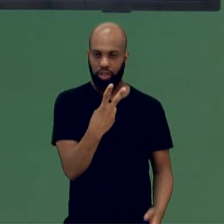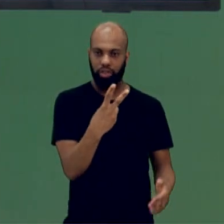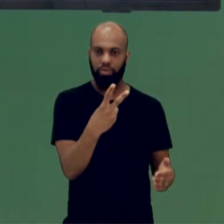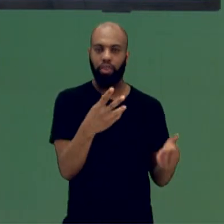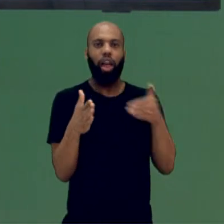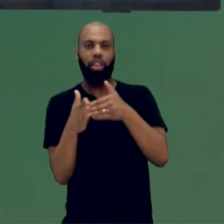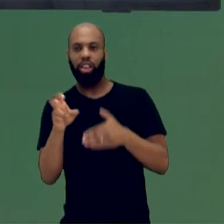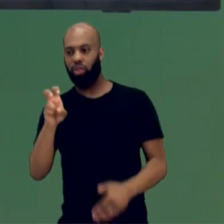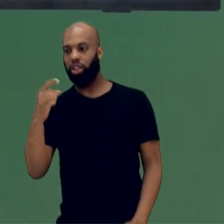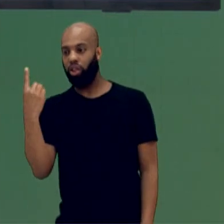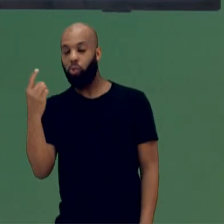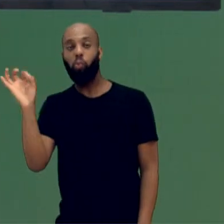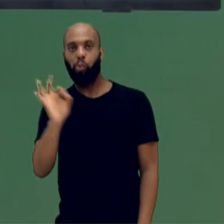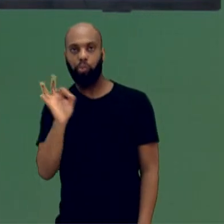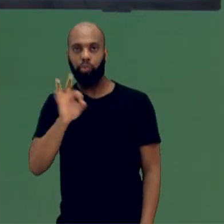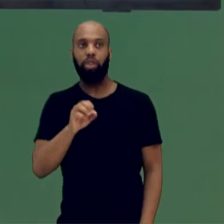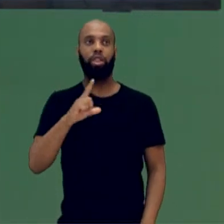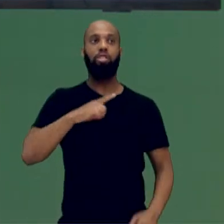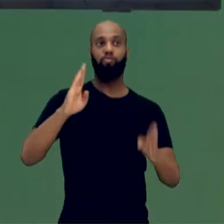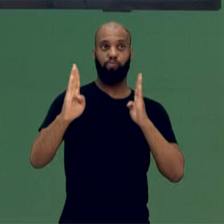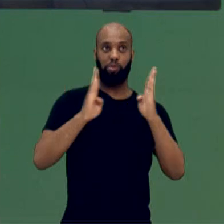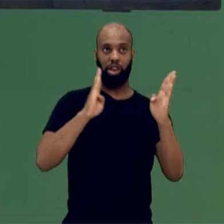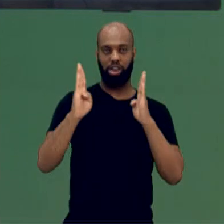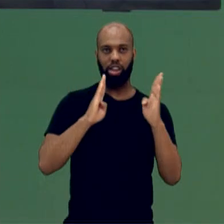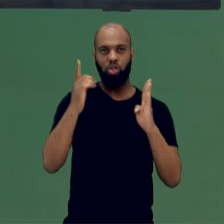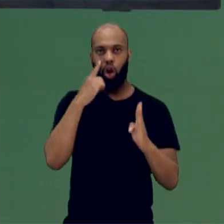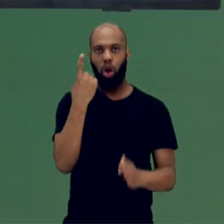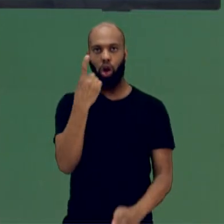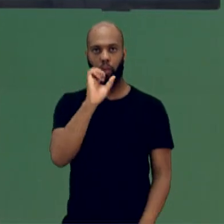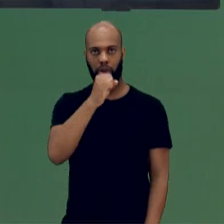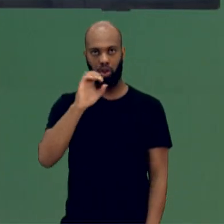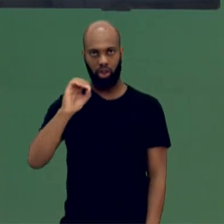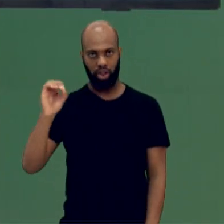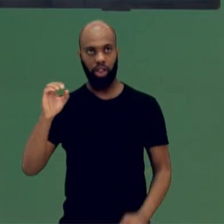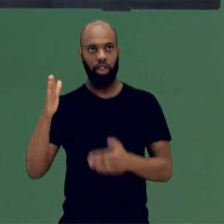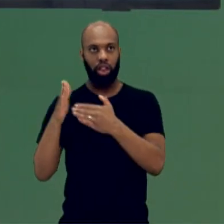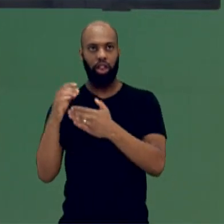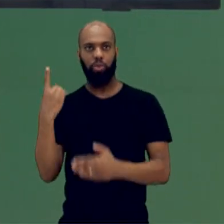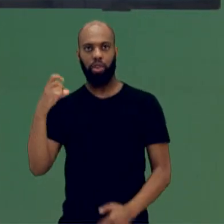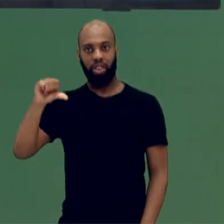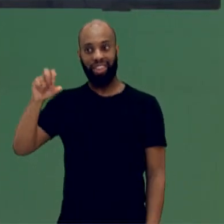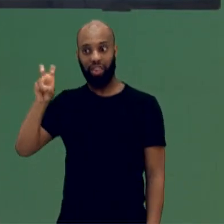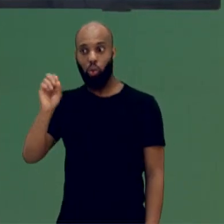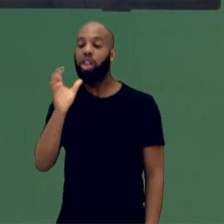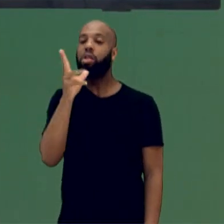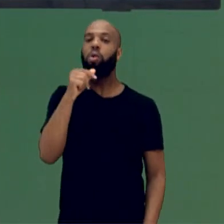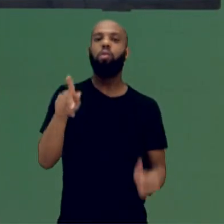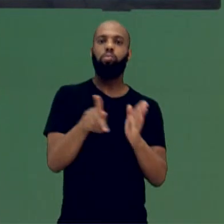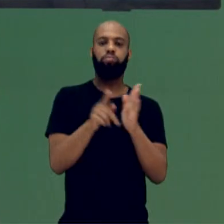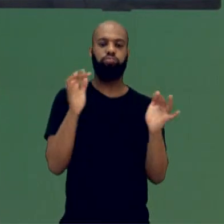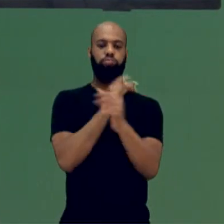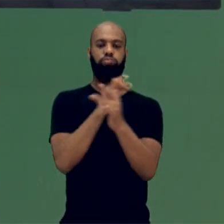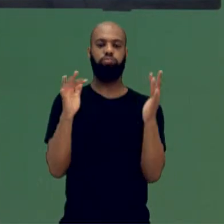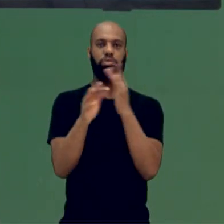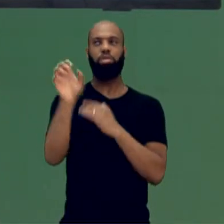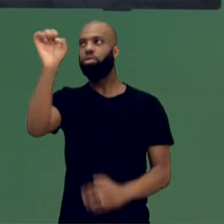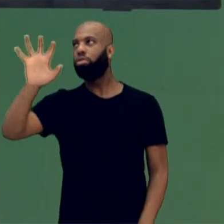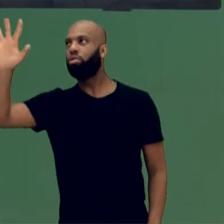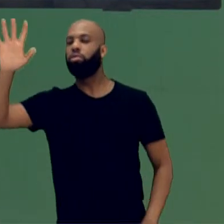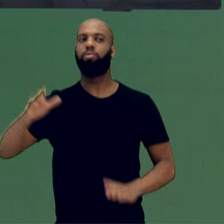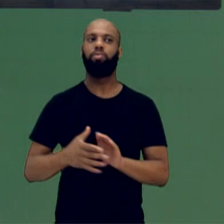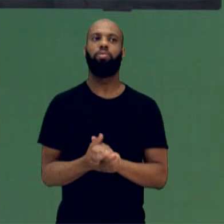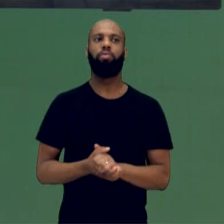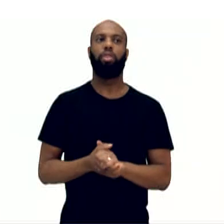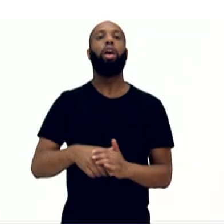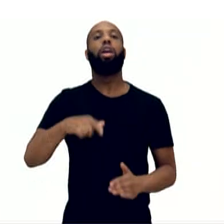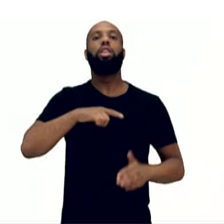formação das megacidades aqui, da urbanização da Europa, certo? E aí